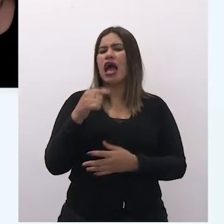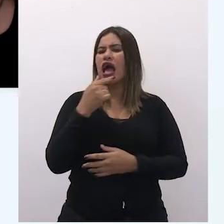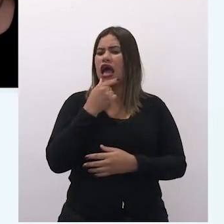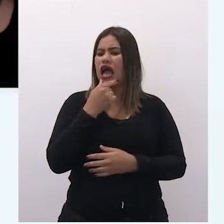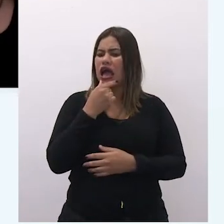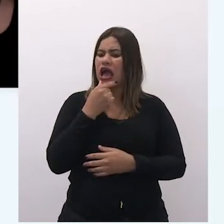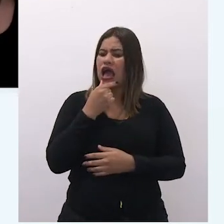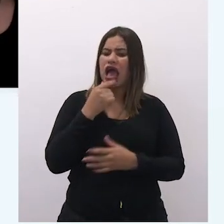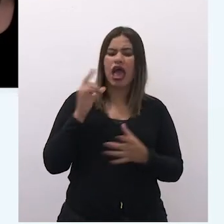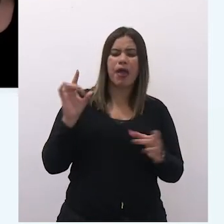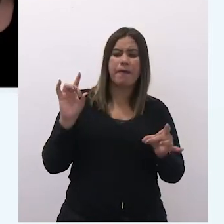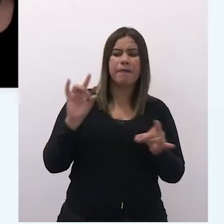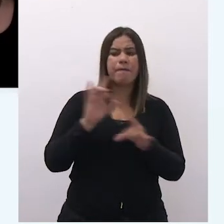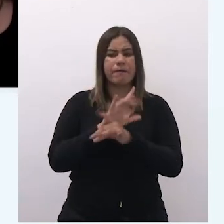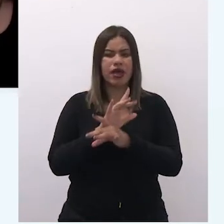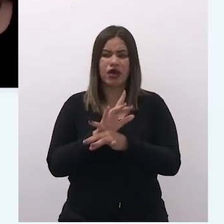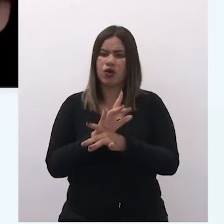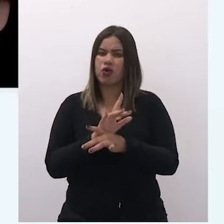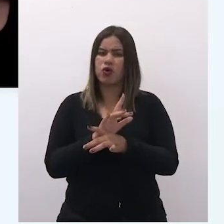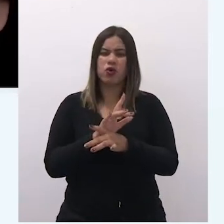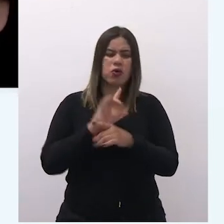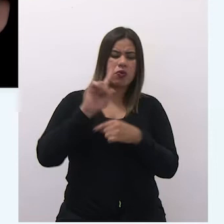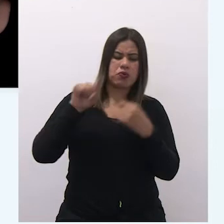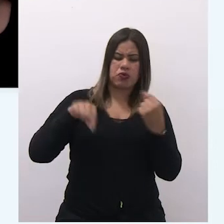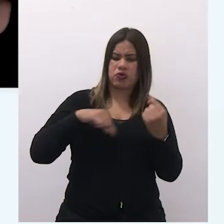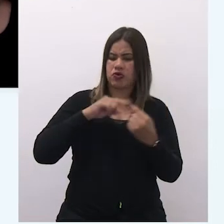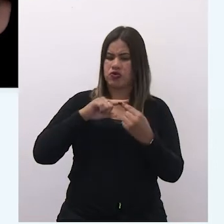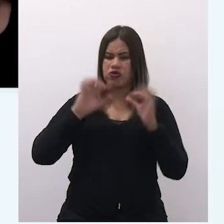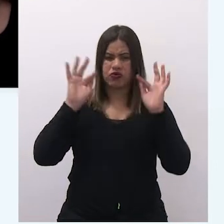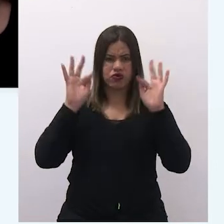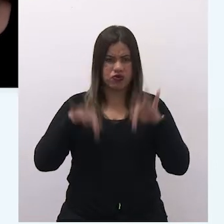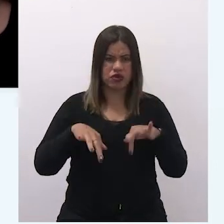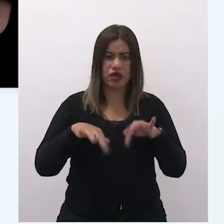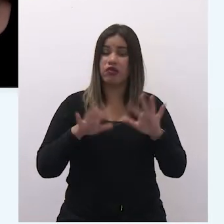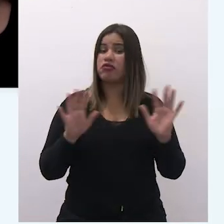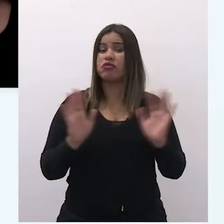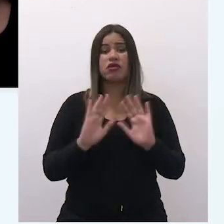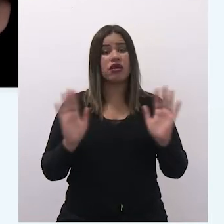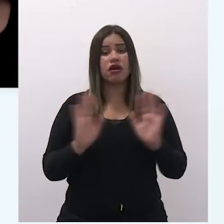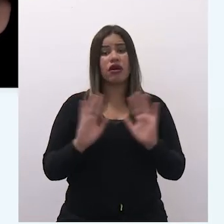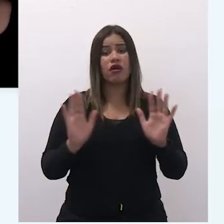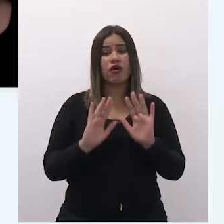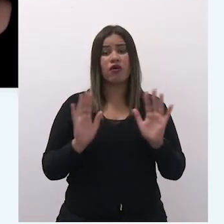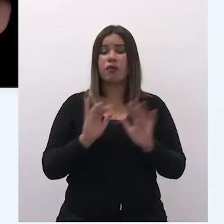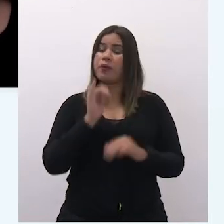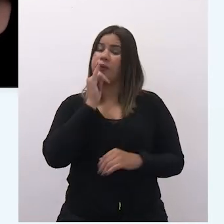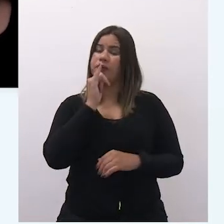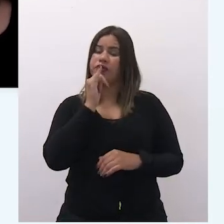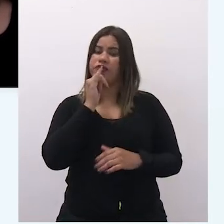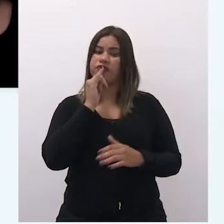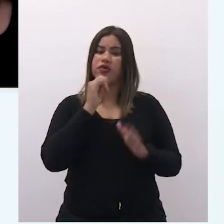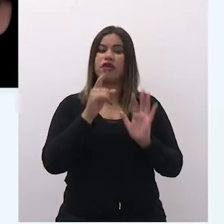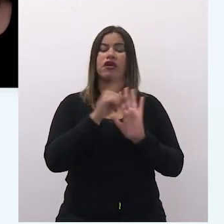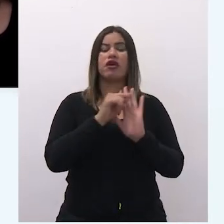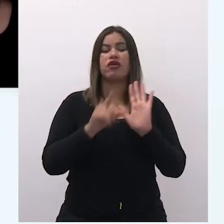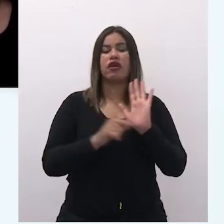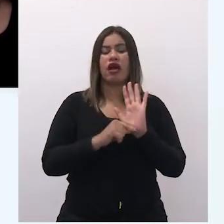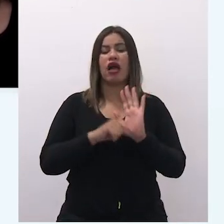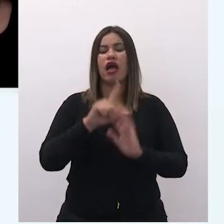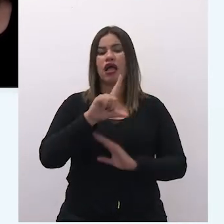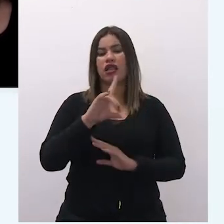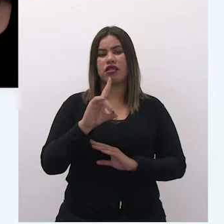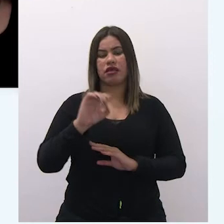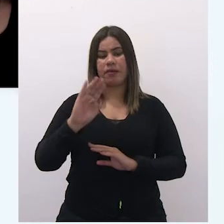do término, dos objetivos do término da educação básica. Então, se nós olharmos lá para o artigo da LDB, que trata